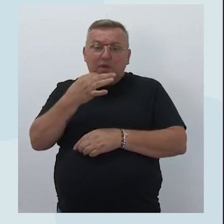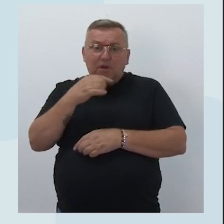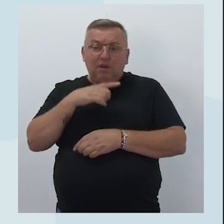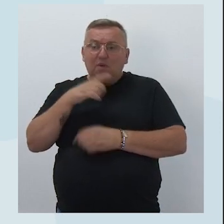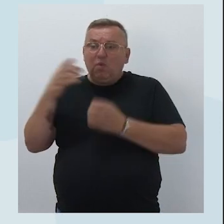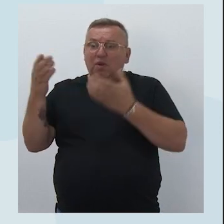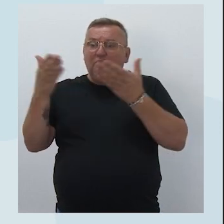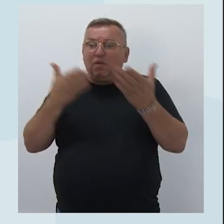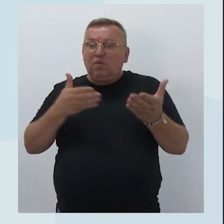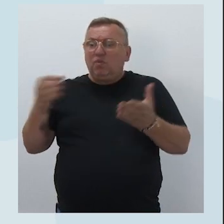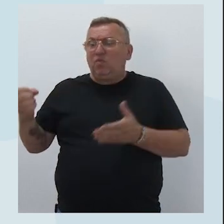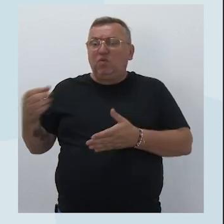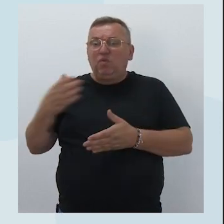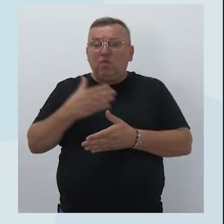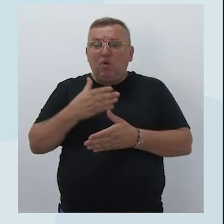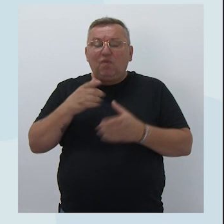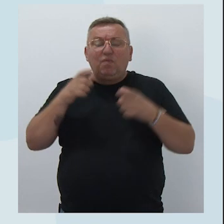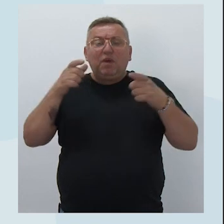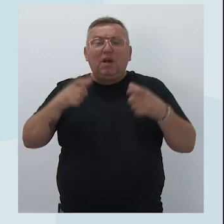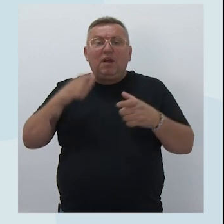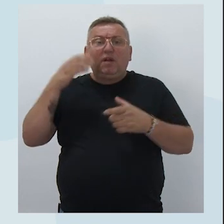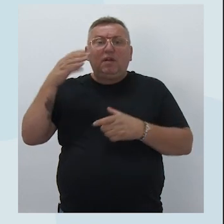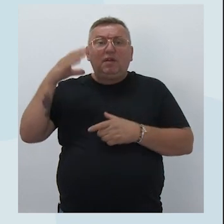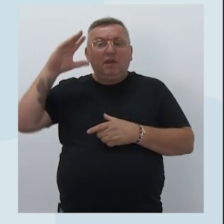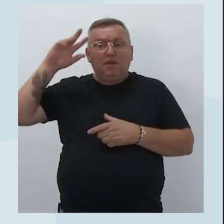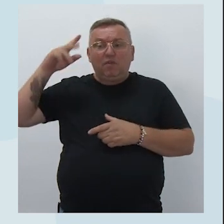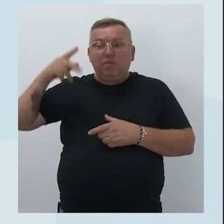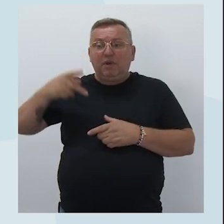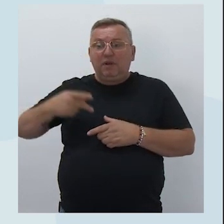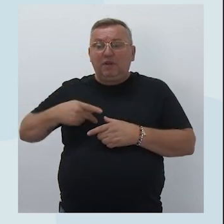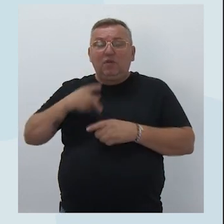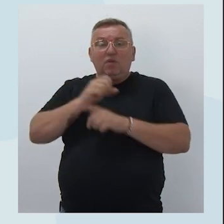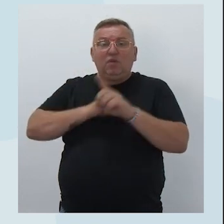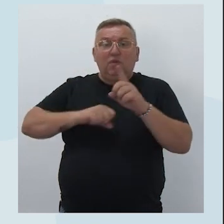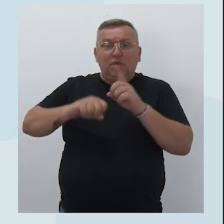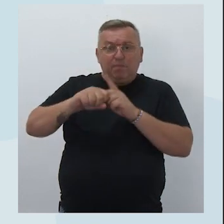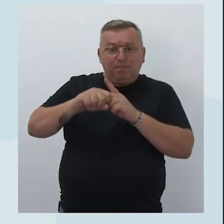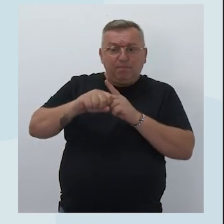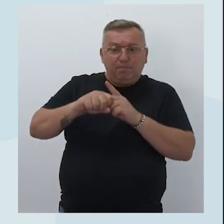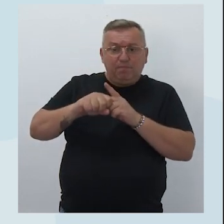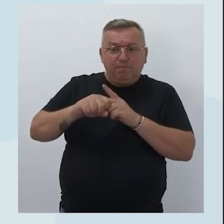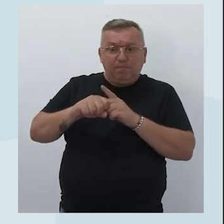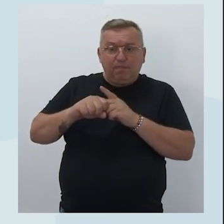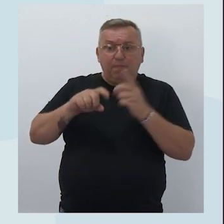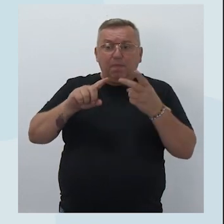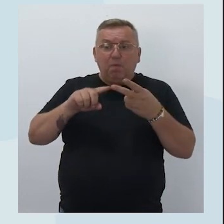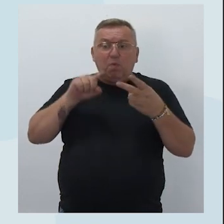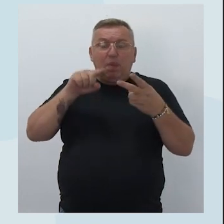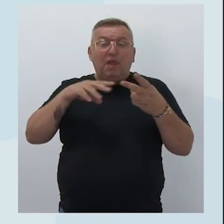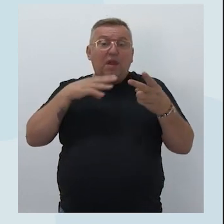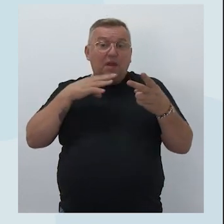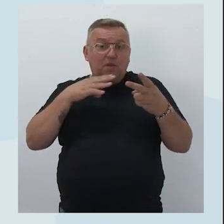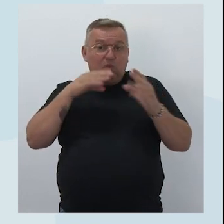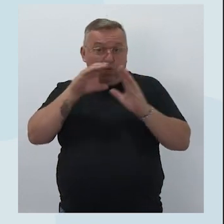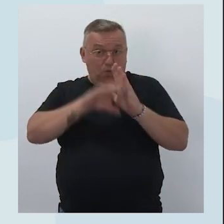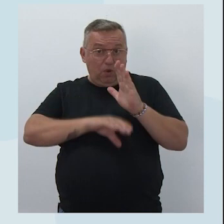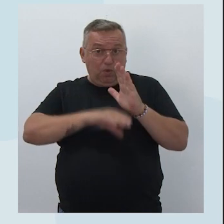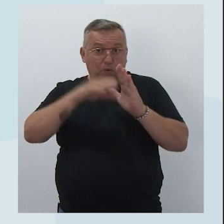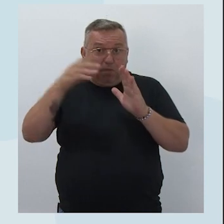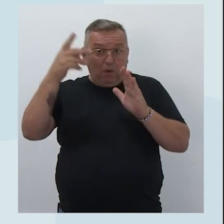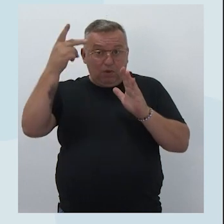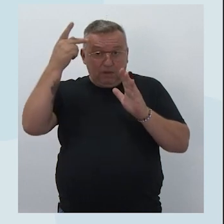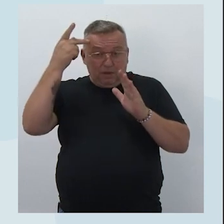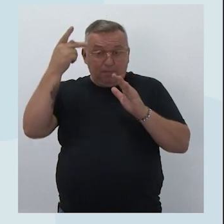sua opinião, o que ela trouxe de novo para a área de Ciências Humanas e Sociais Aplicadas? Você conhece o